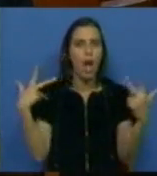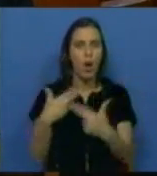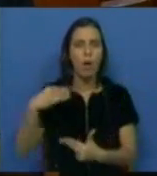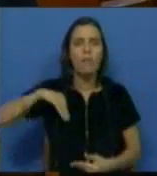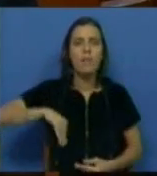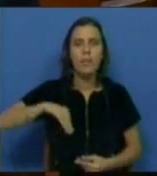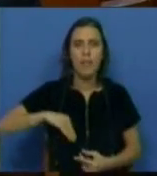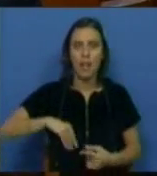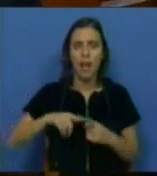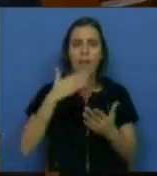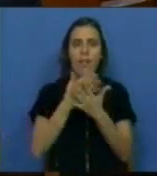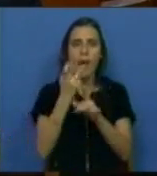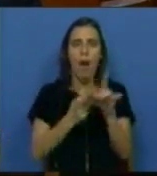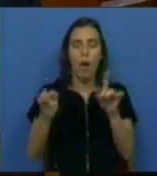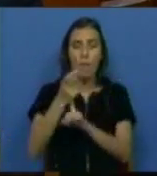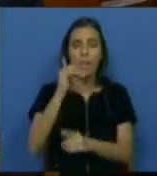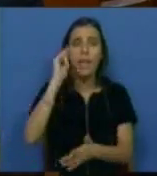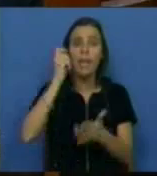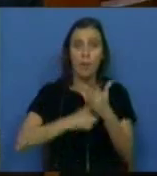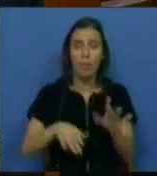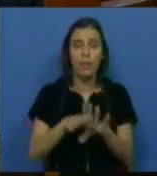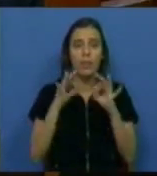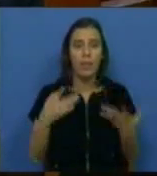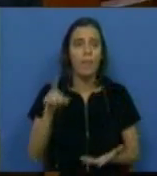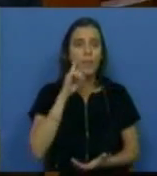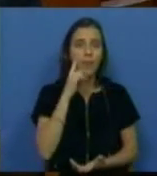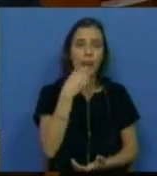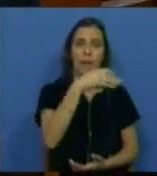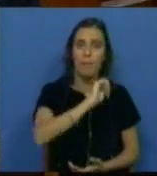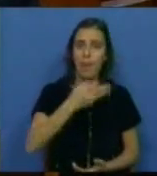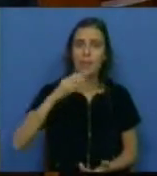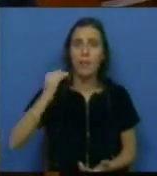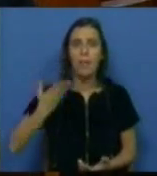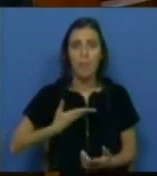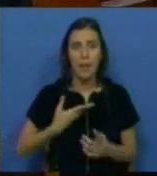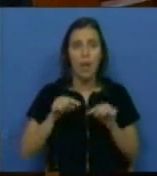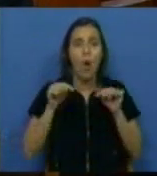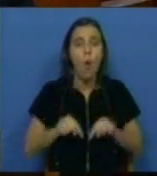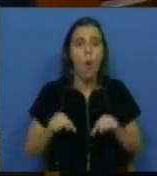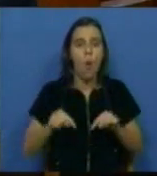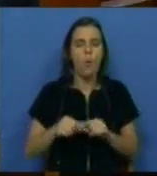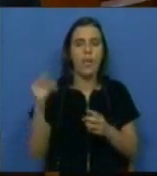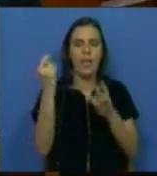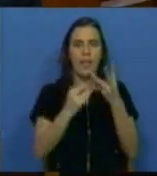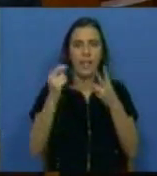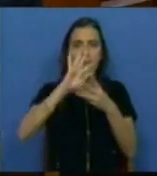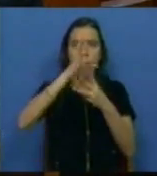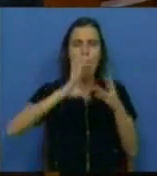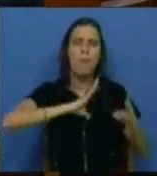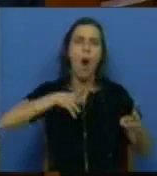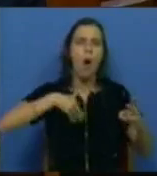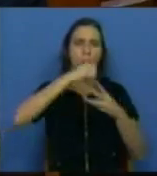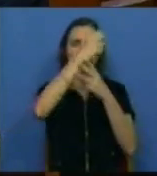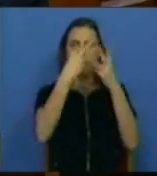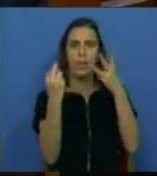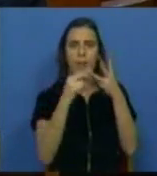nos salários e a aumentar os impostos, como agora defendem PS e PSD, é desde hoje o terceiro país em todo o mundo